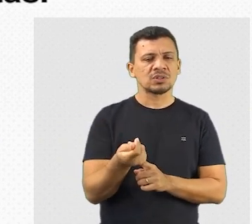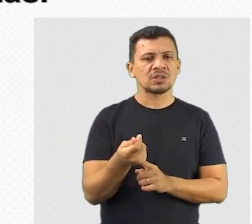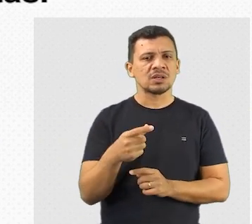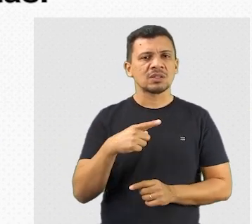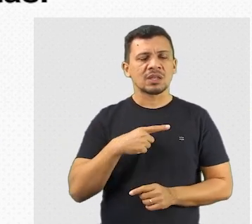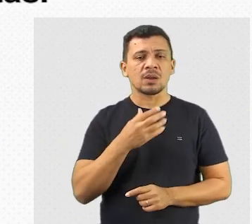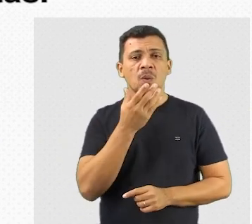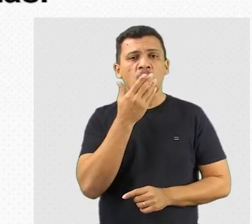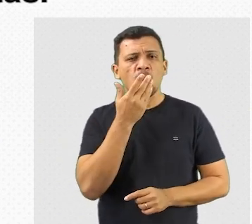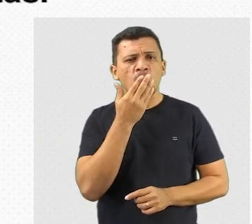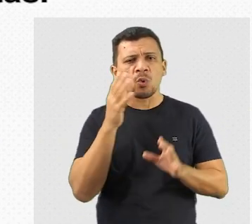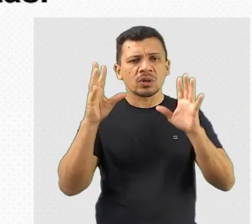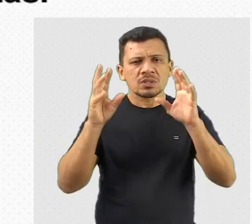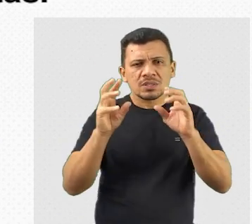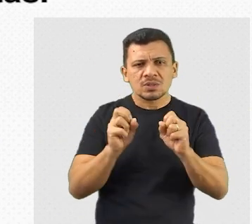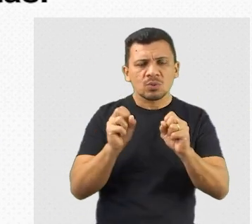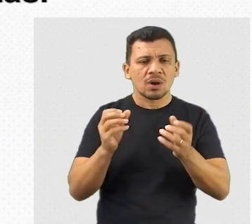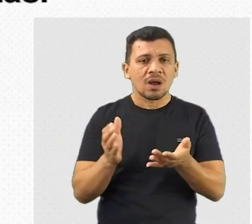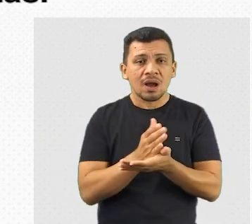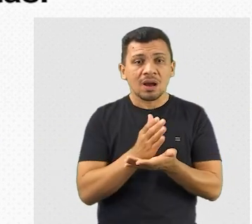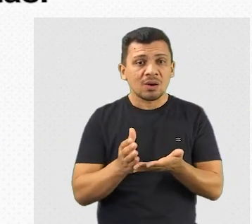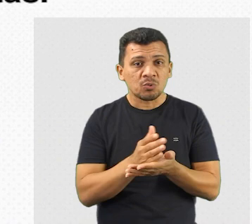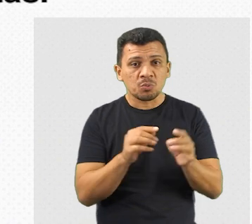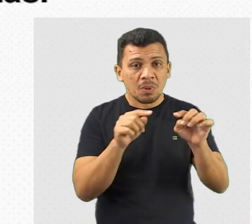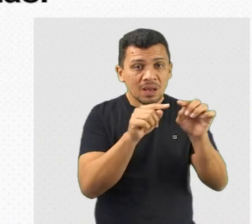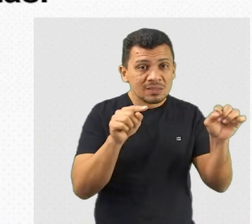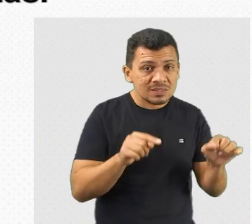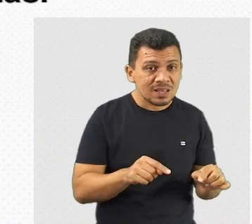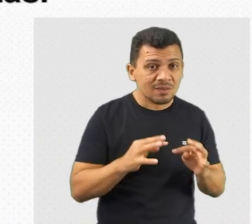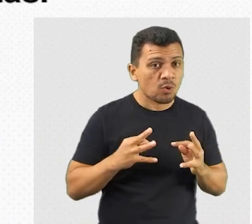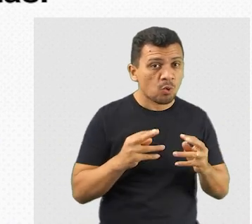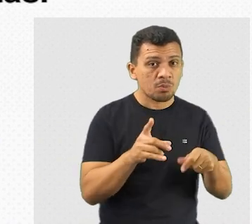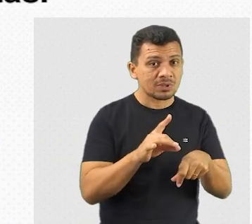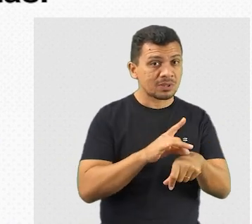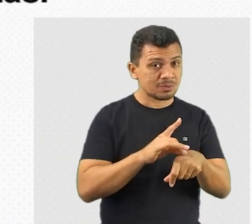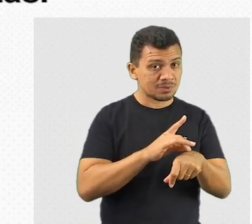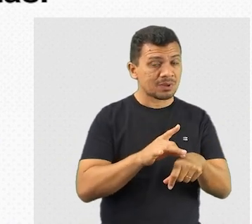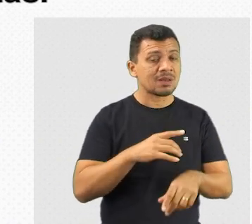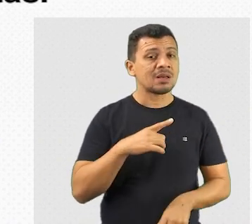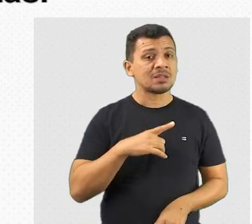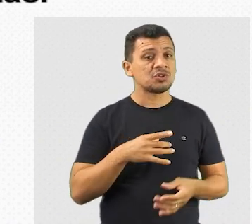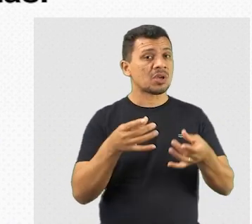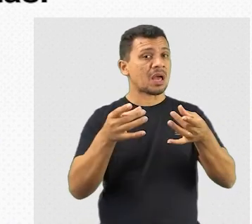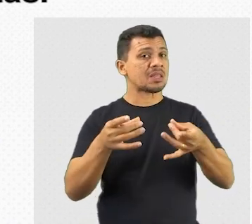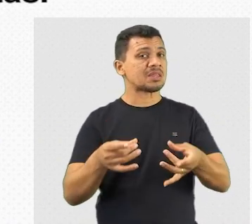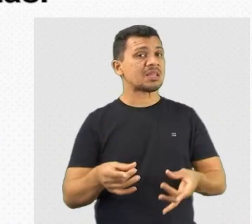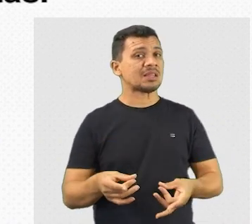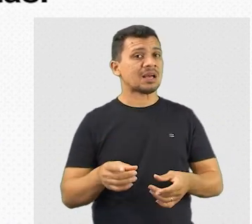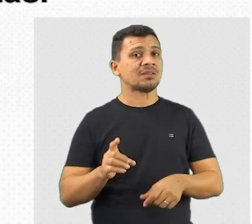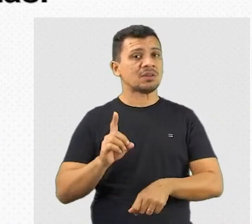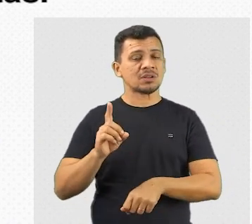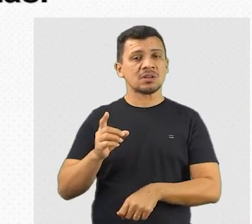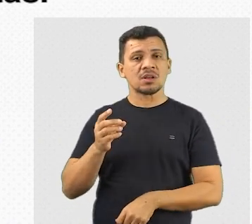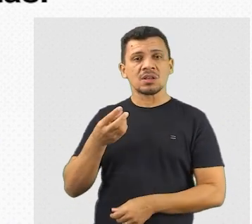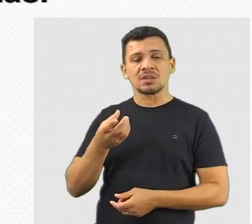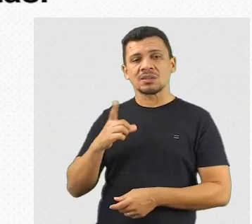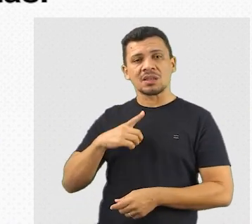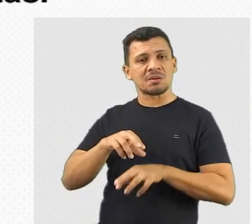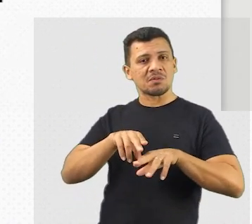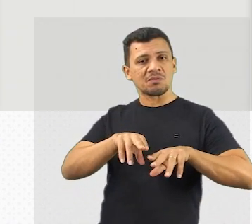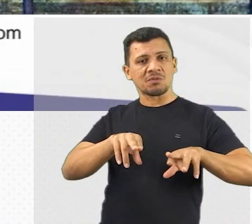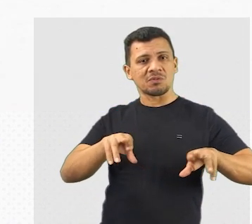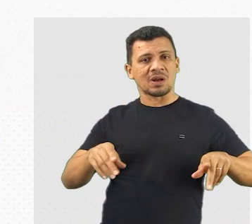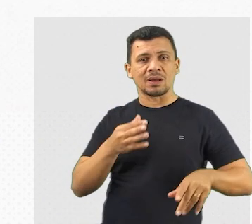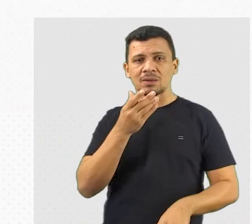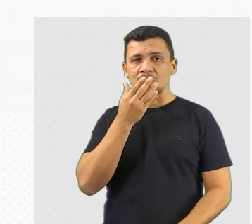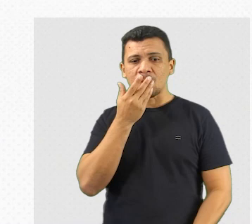cores são mais escuras e algumas salas eram completamente negras, mas você tinha detalhes dourados, detalhes em preto e branco e cores mais